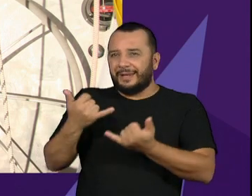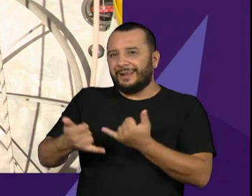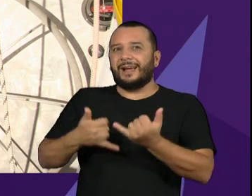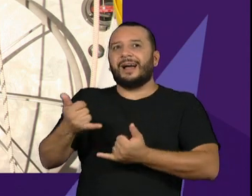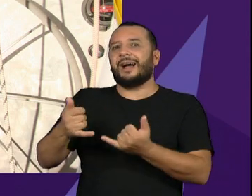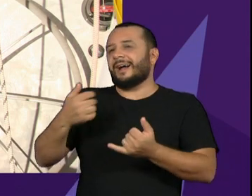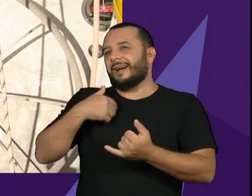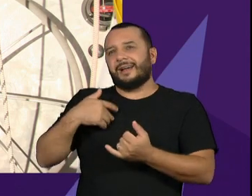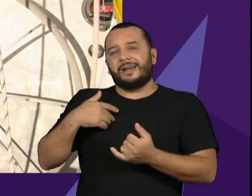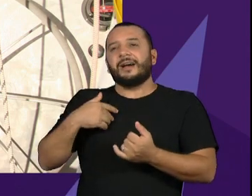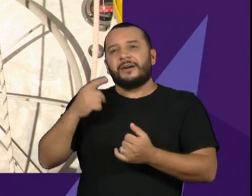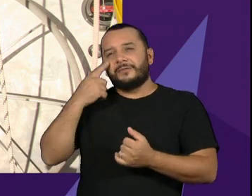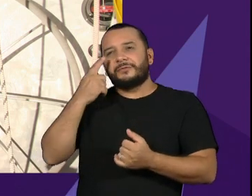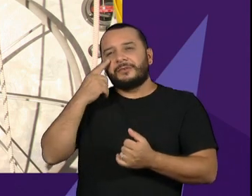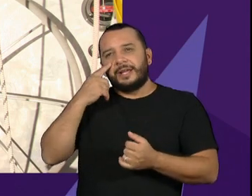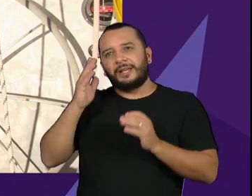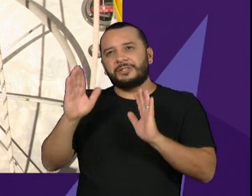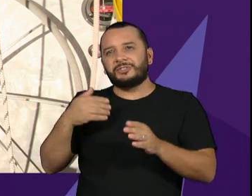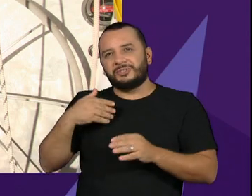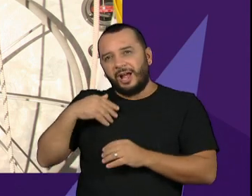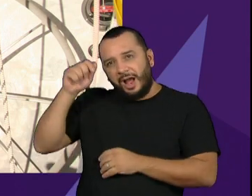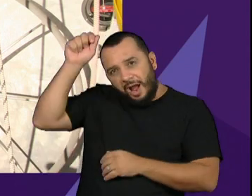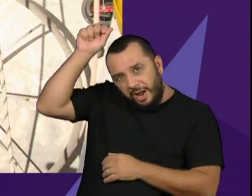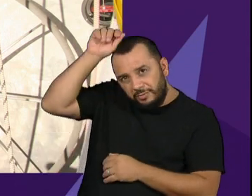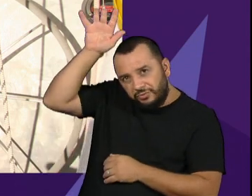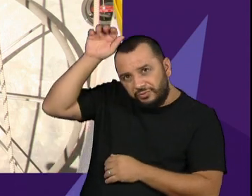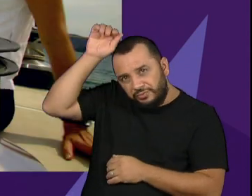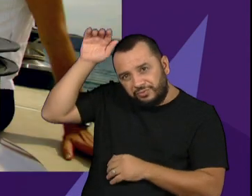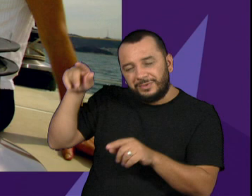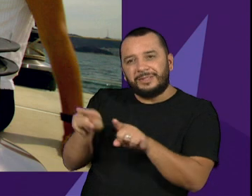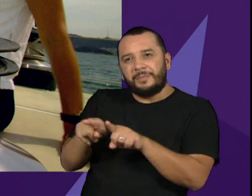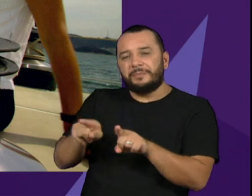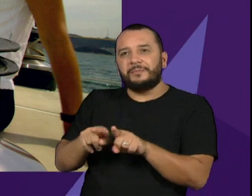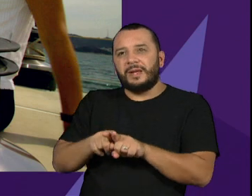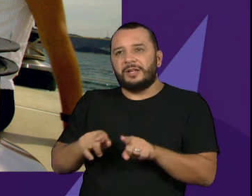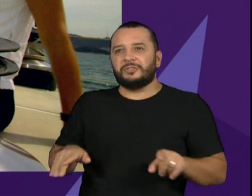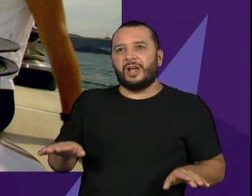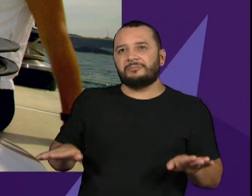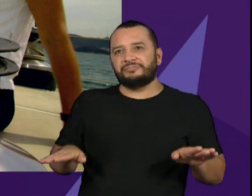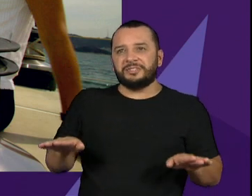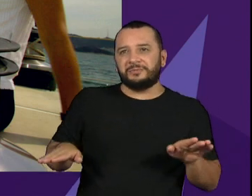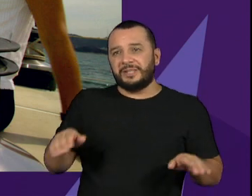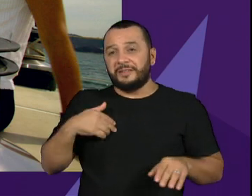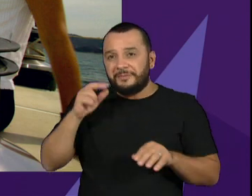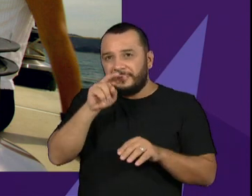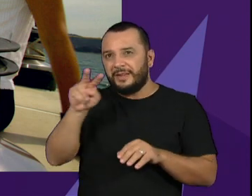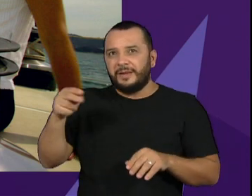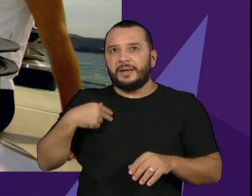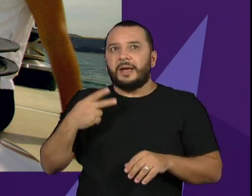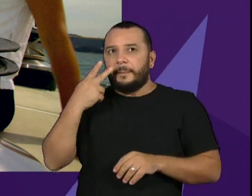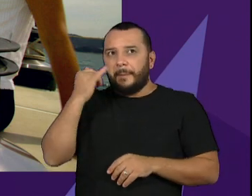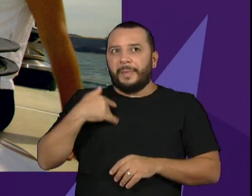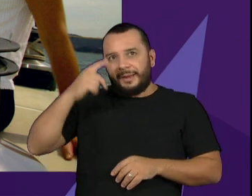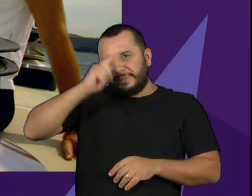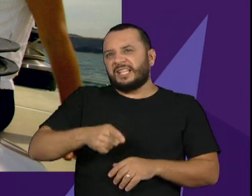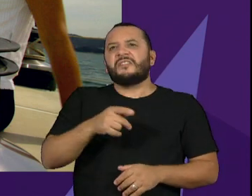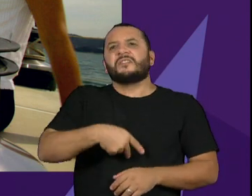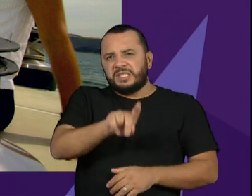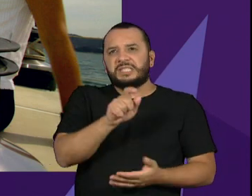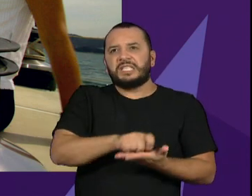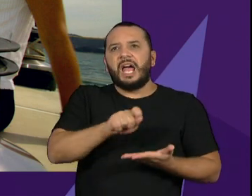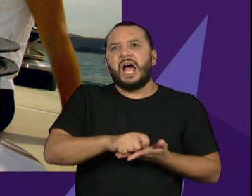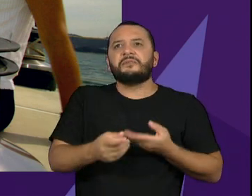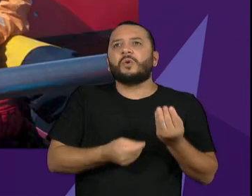baleias, as focas, e era obrigada a ficar escrevendo. E aos poucos eu fui entendendo que isso era uma ferramenta muito poderosa para a